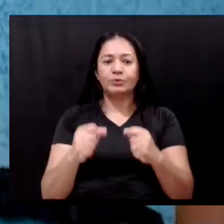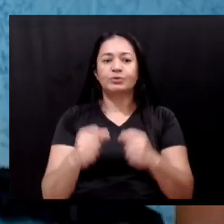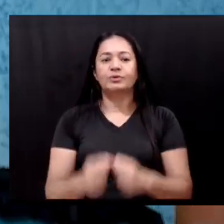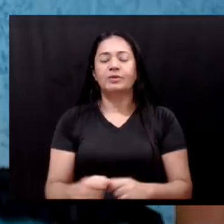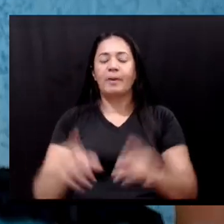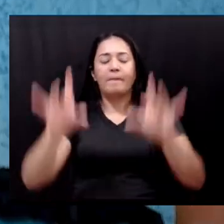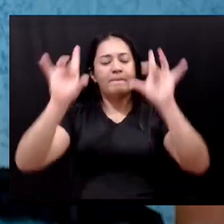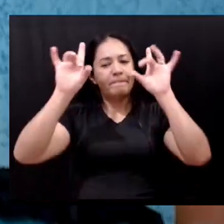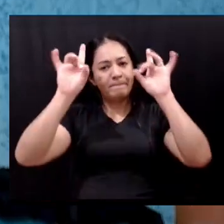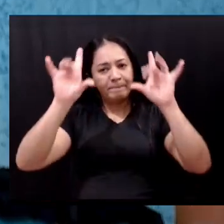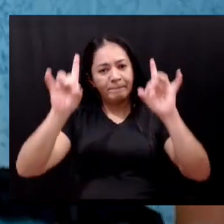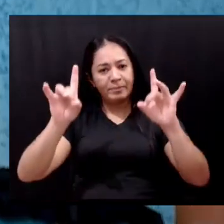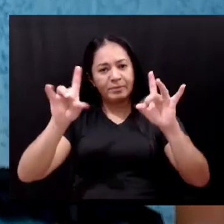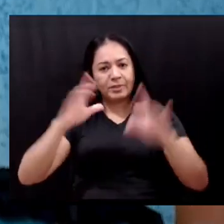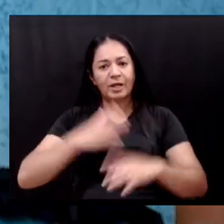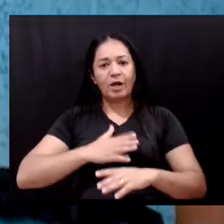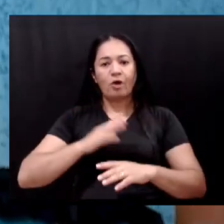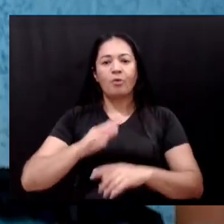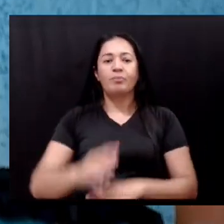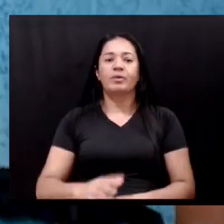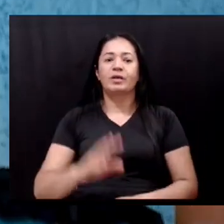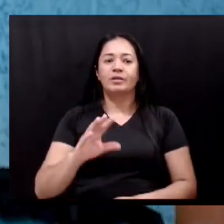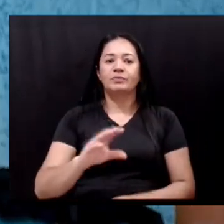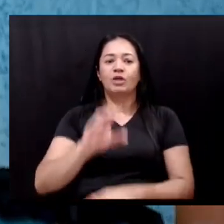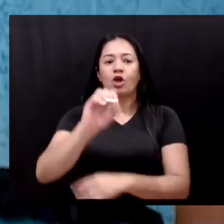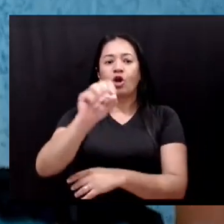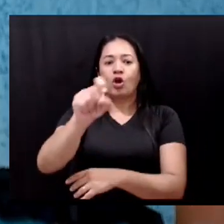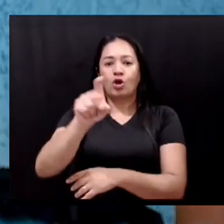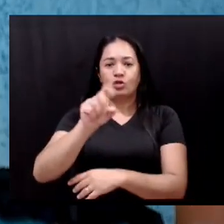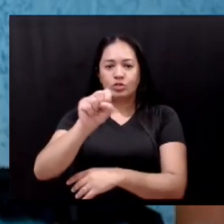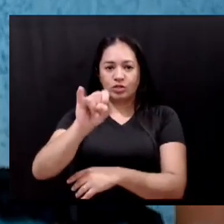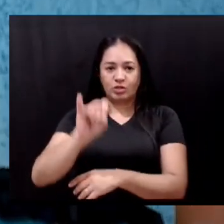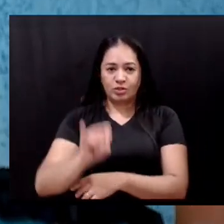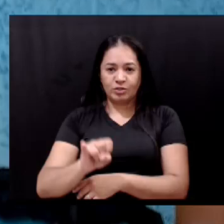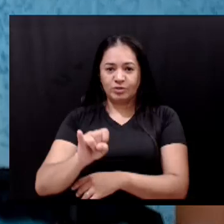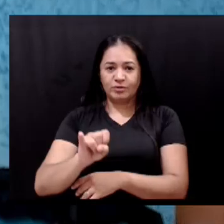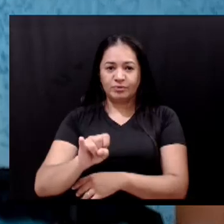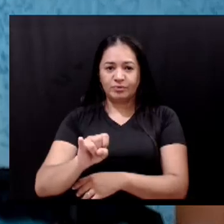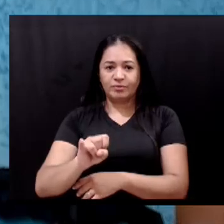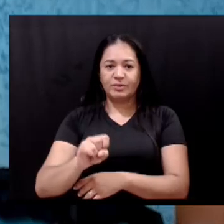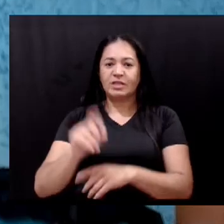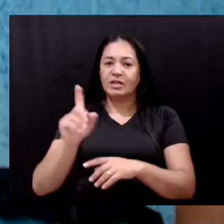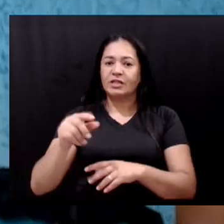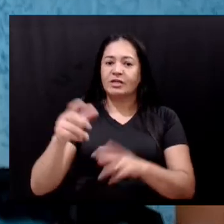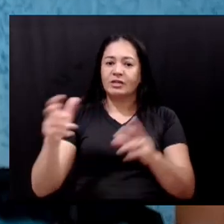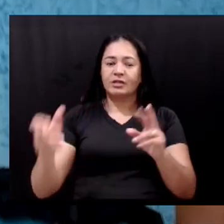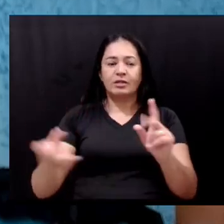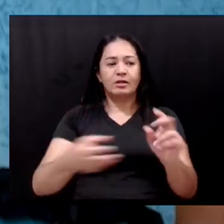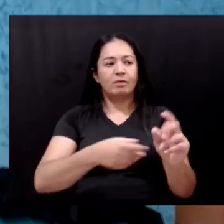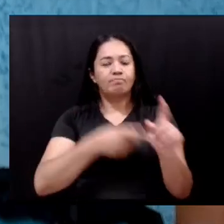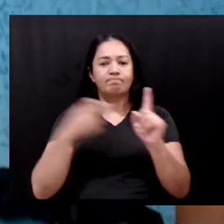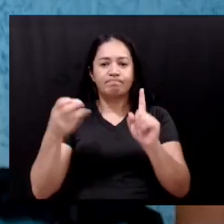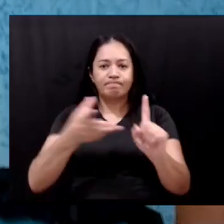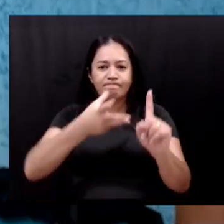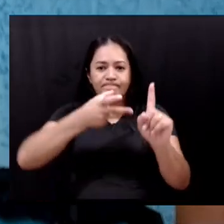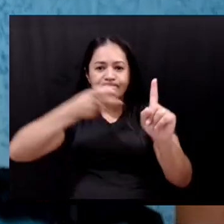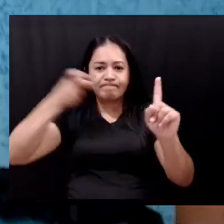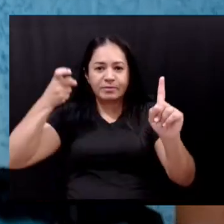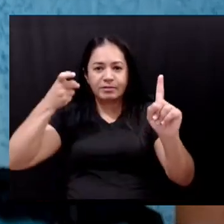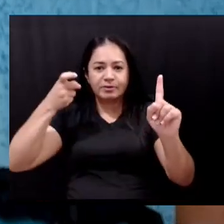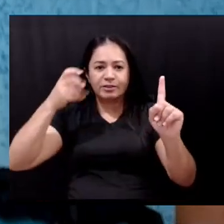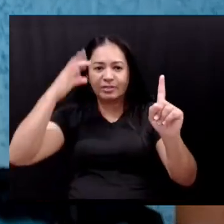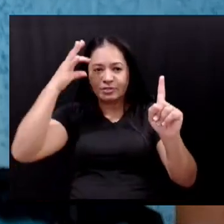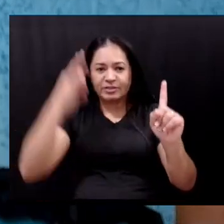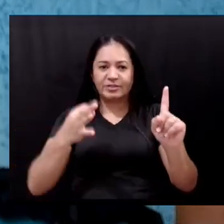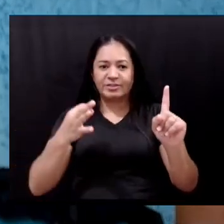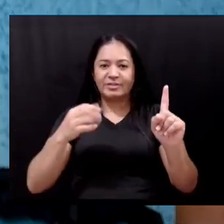orixá, Oxóssi, que é um grande caçador e que garanto que tem dedo dele nessa